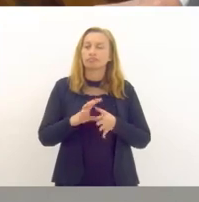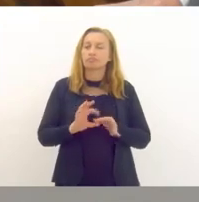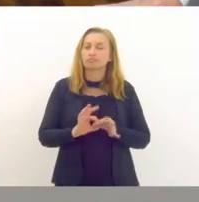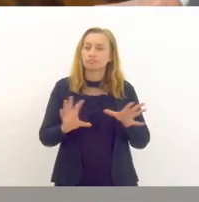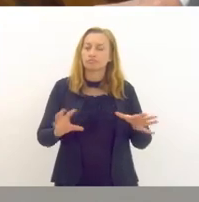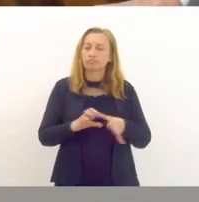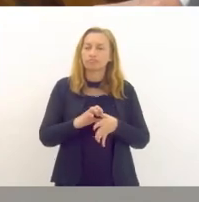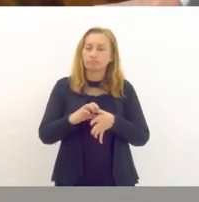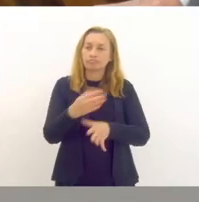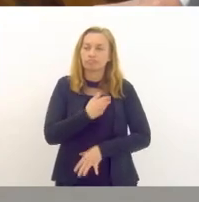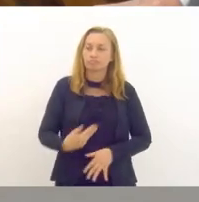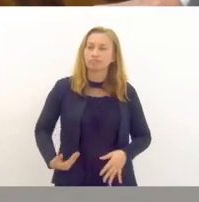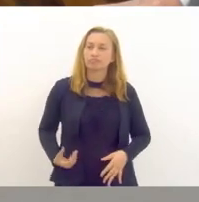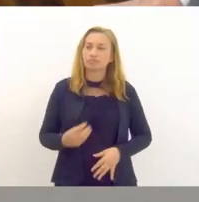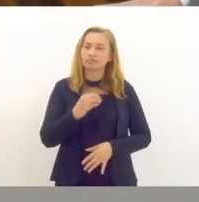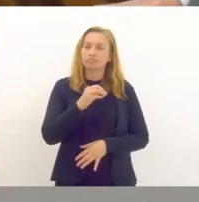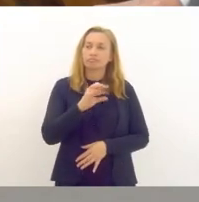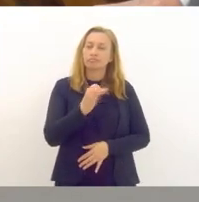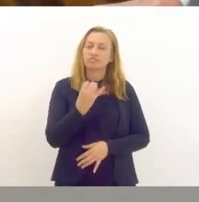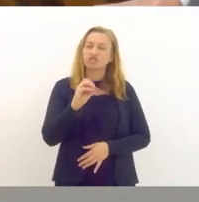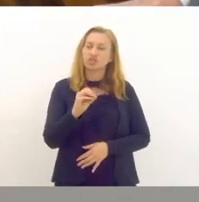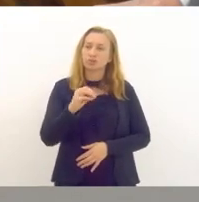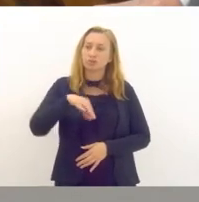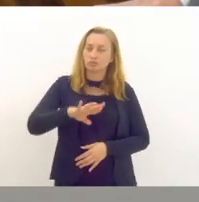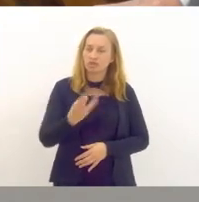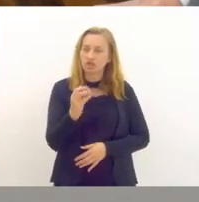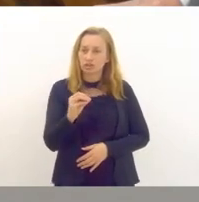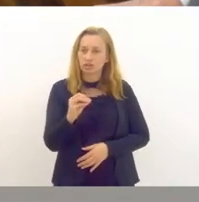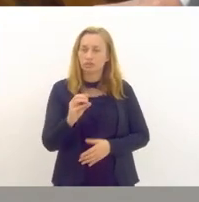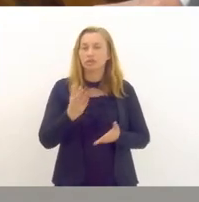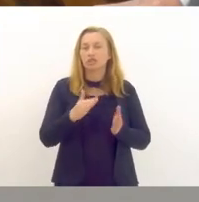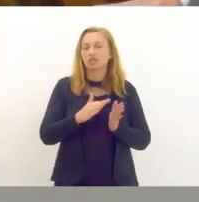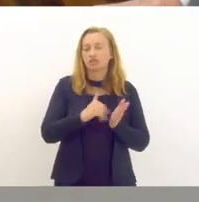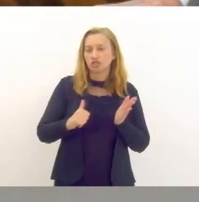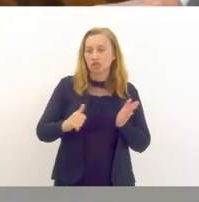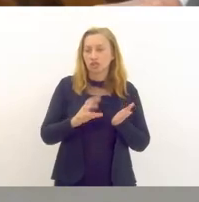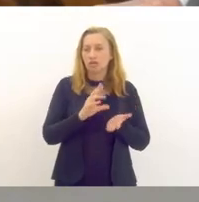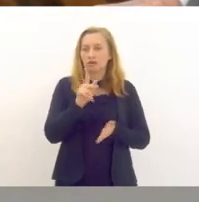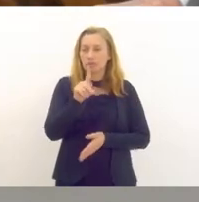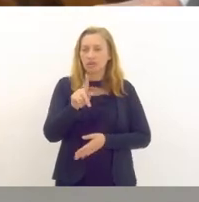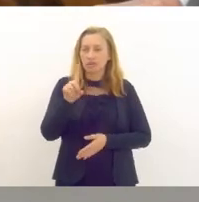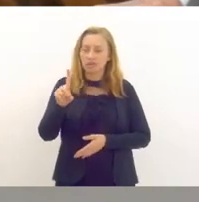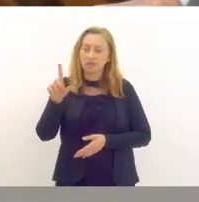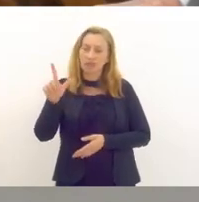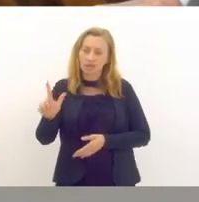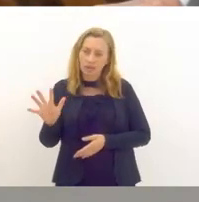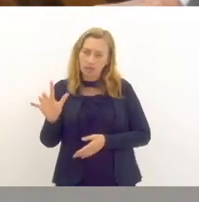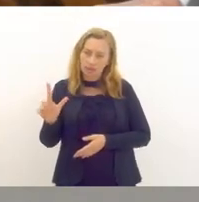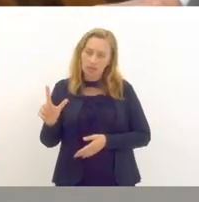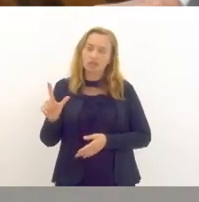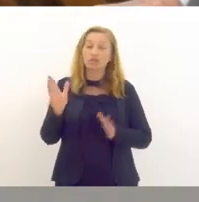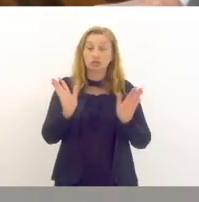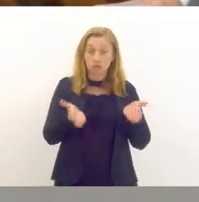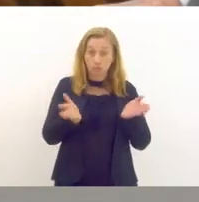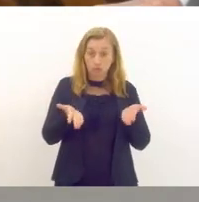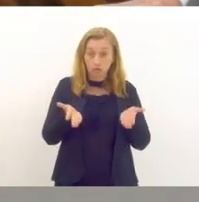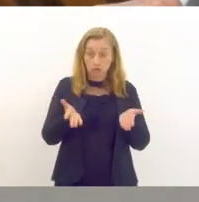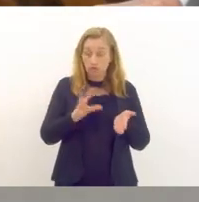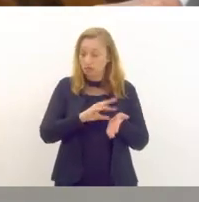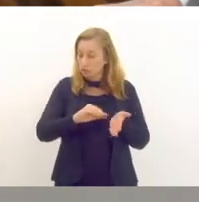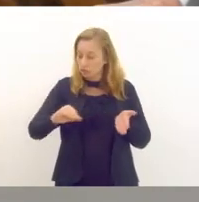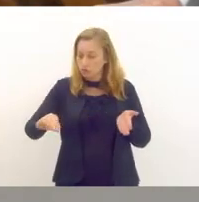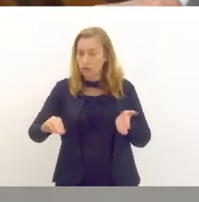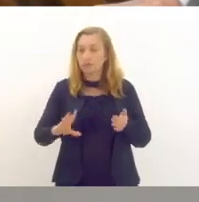primeiro por sua retirar o pdl de pauta de hoje porque já distensiona tirou de pauta não